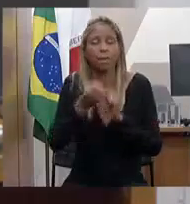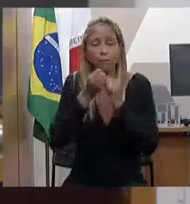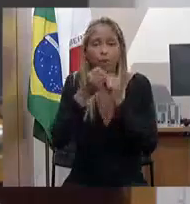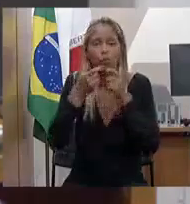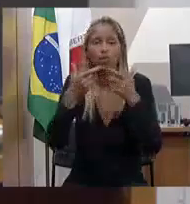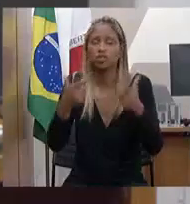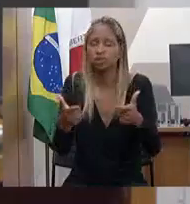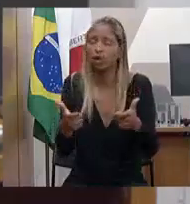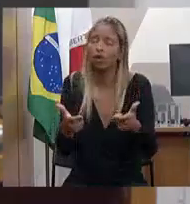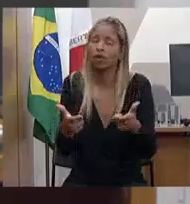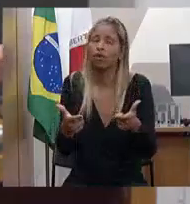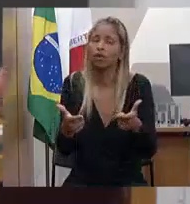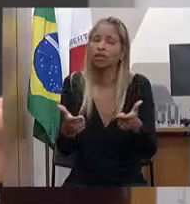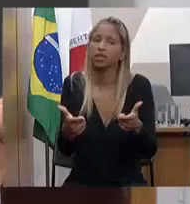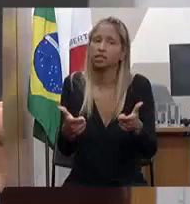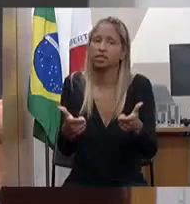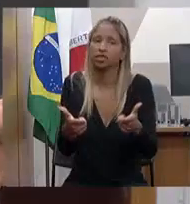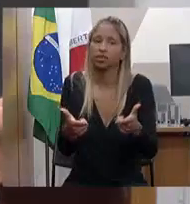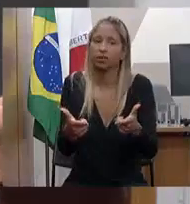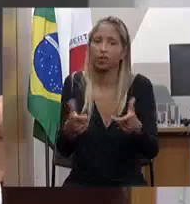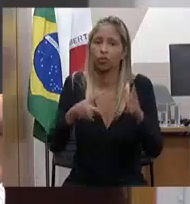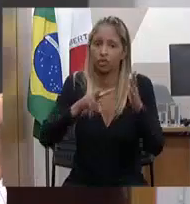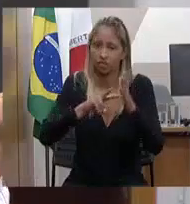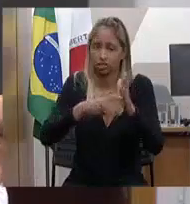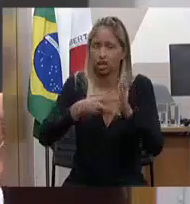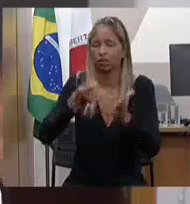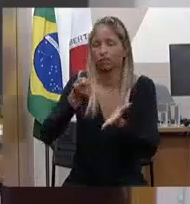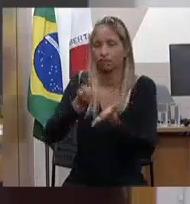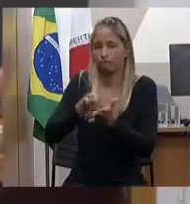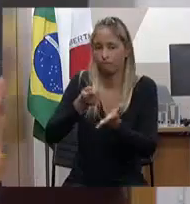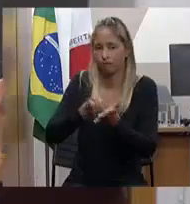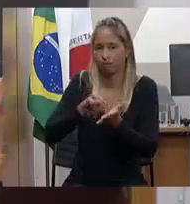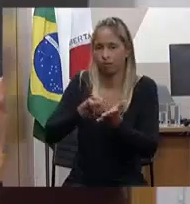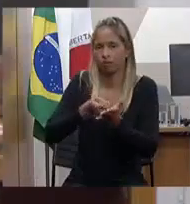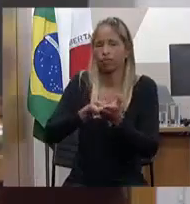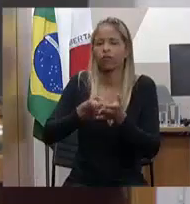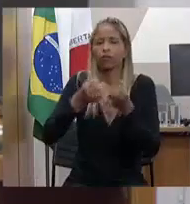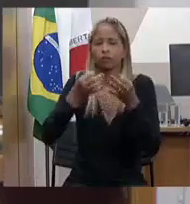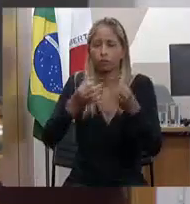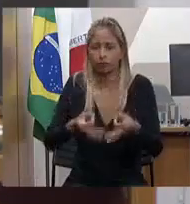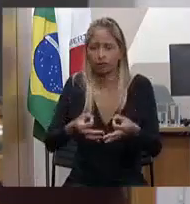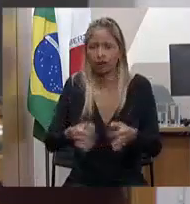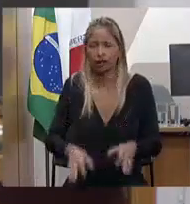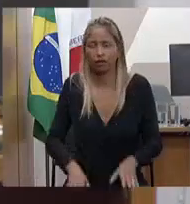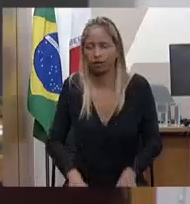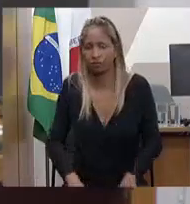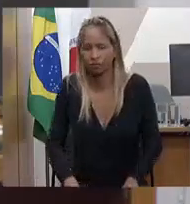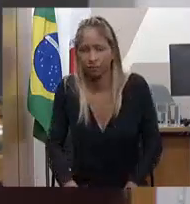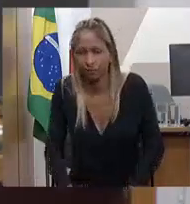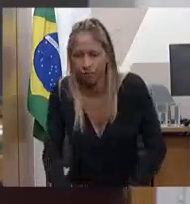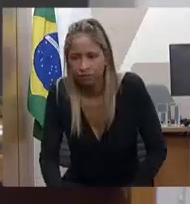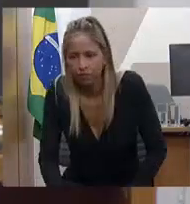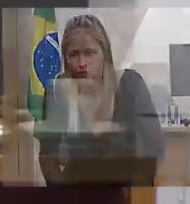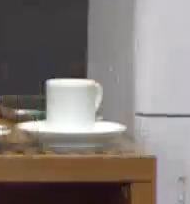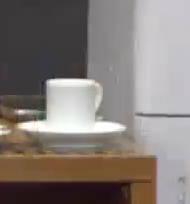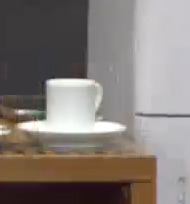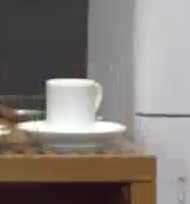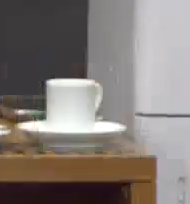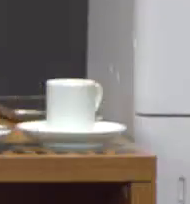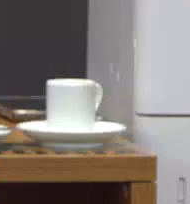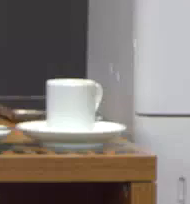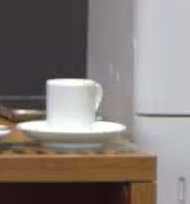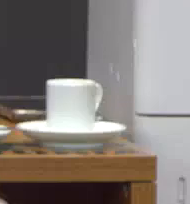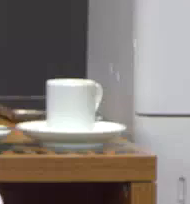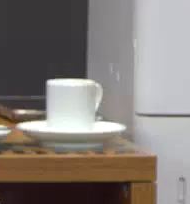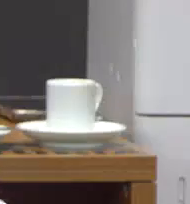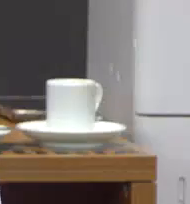eu acho que o movimento sindical tá cobrando eu acho que justamente né Eu acho que tenha Talvez né Essa